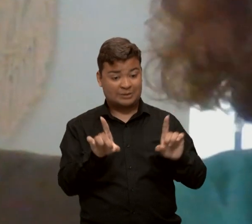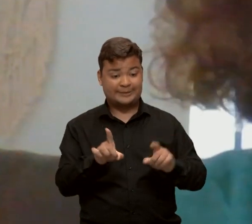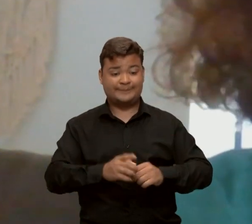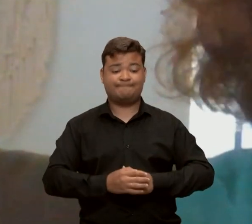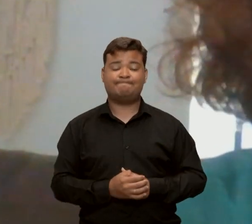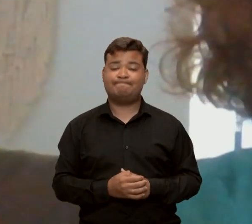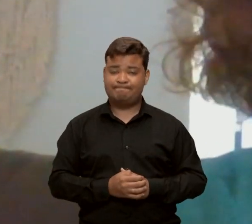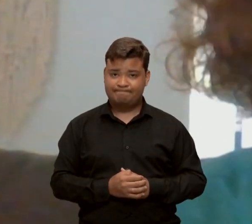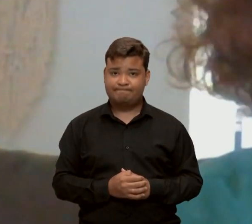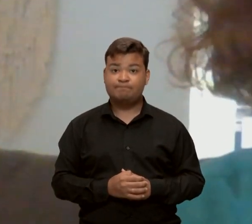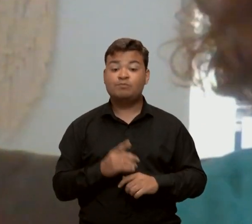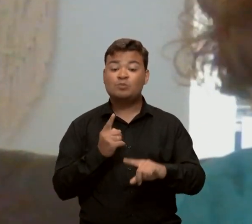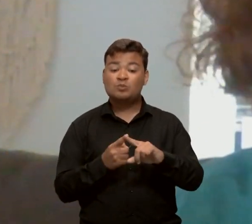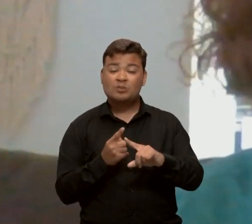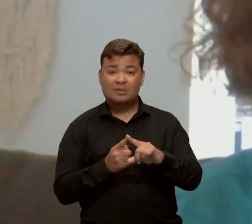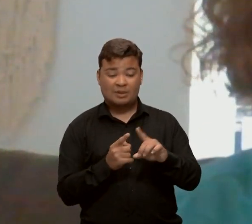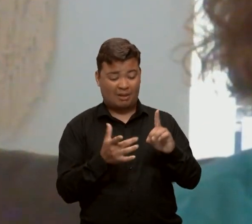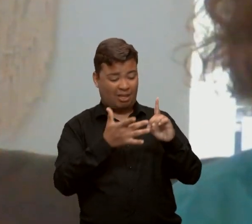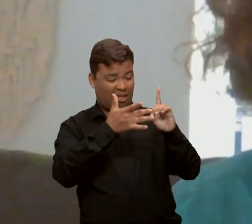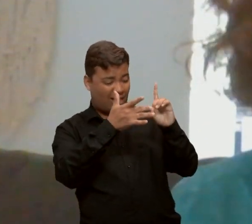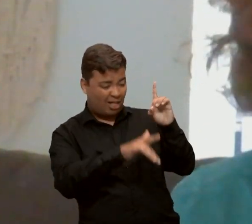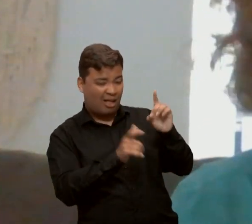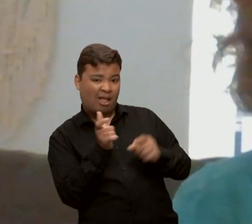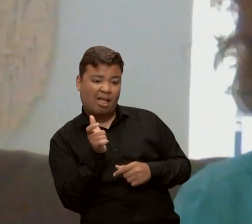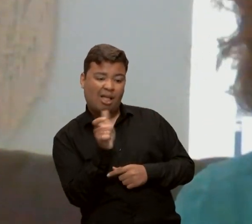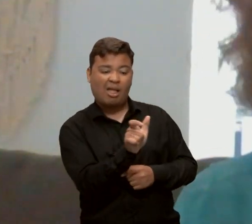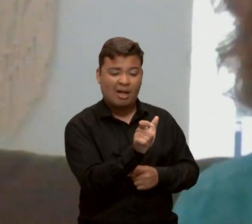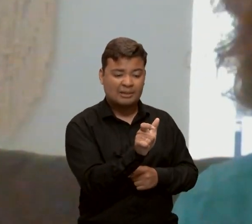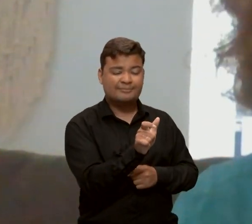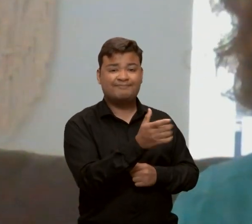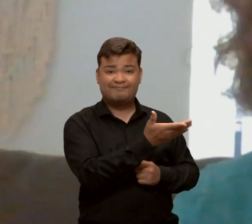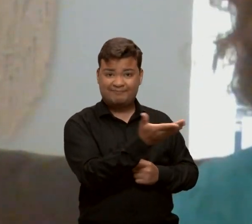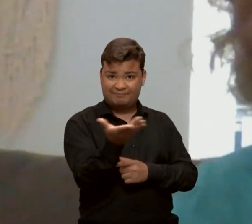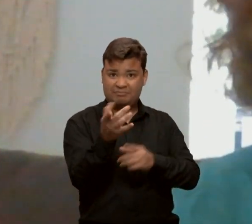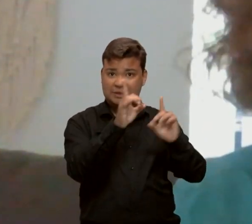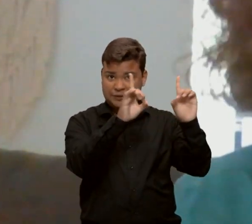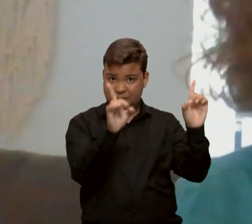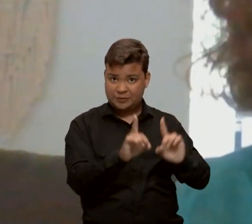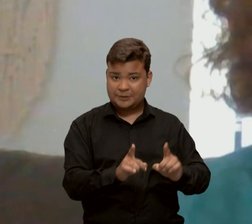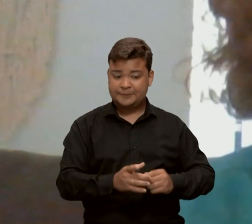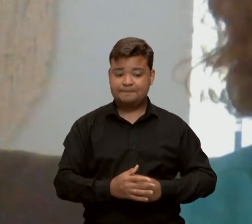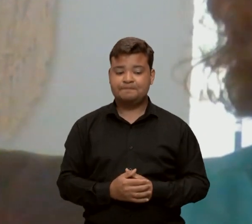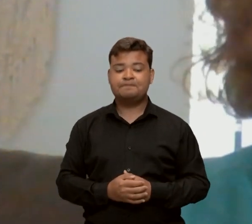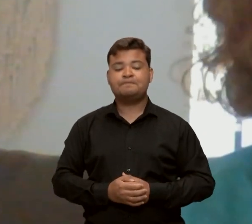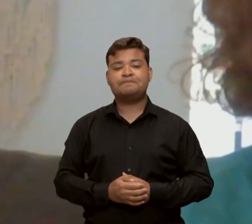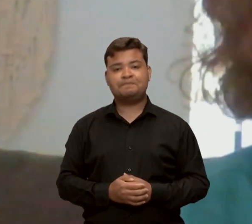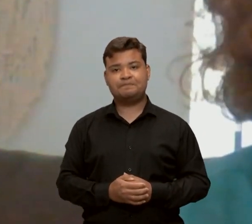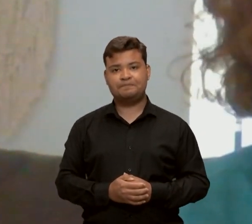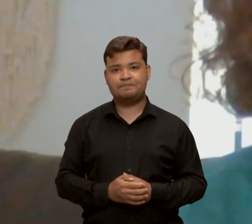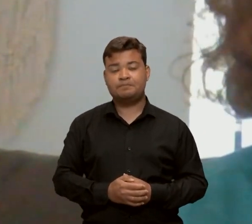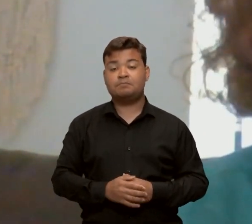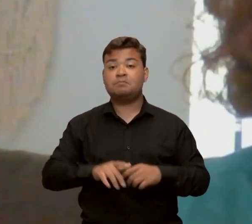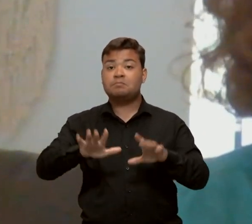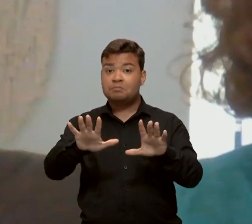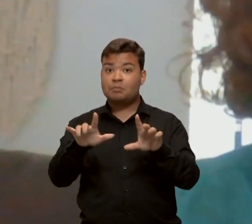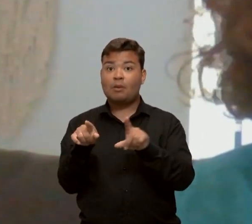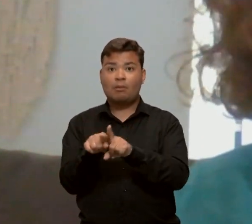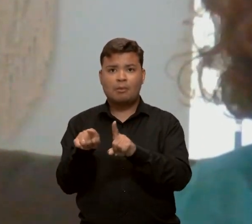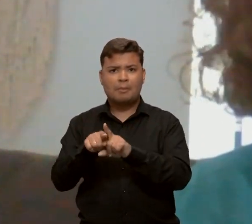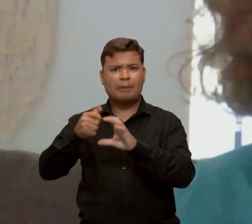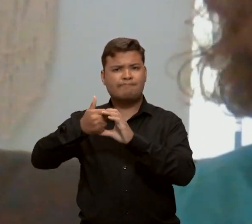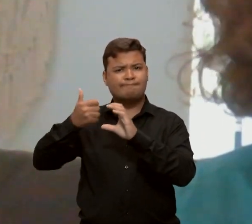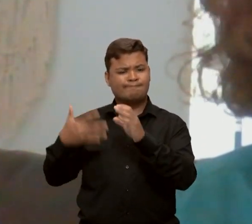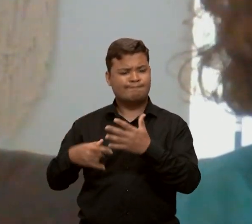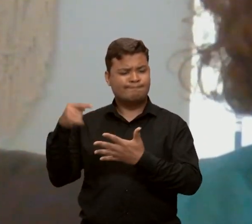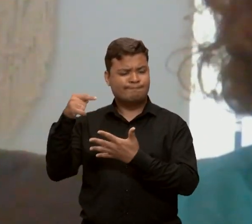é usado para as pessoas com deficiência. No entanto, todas essas outras características, né, que